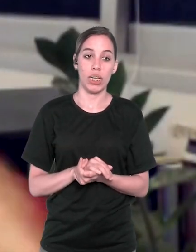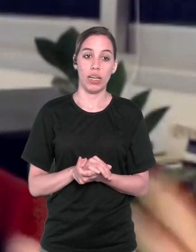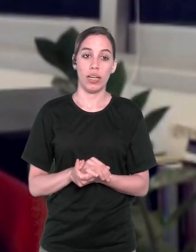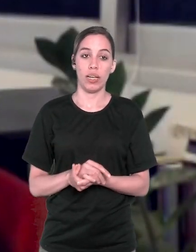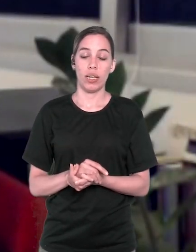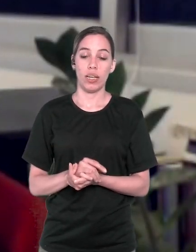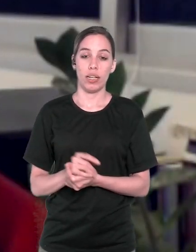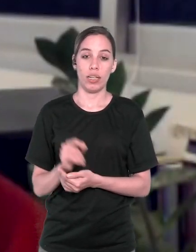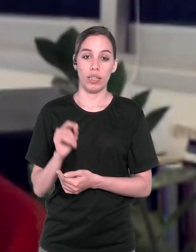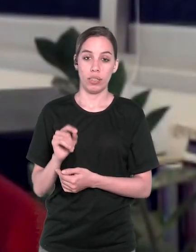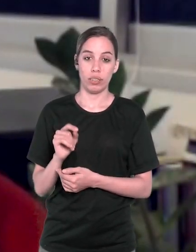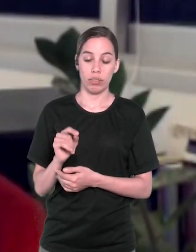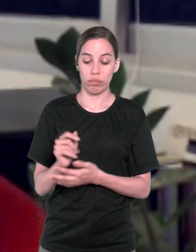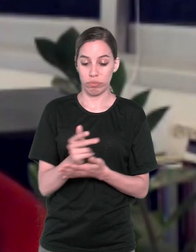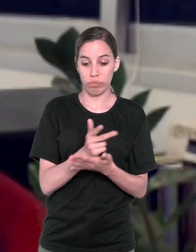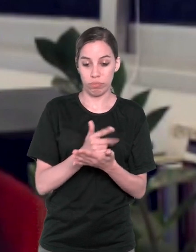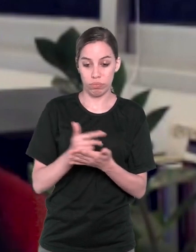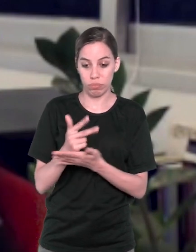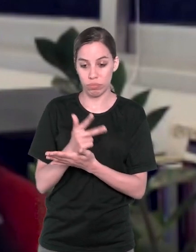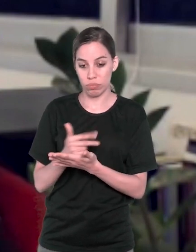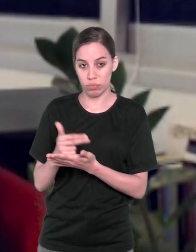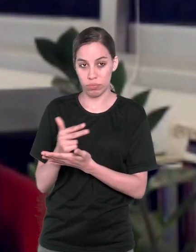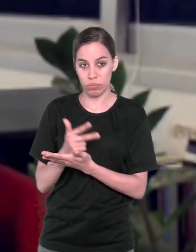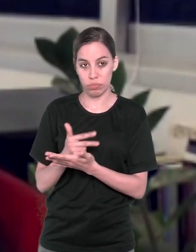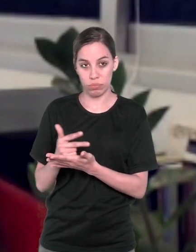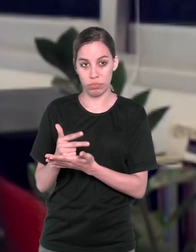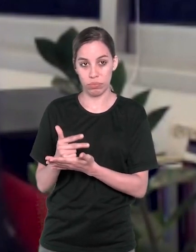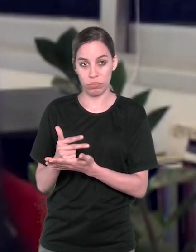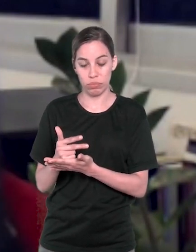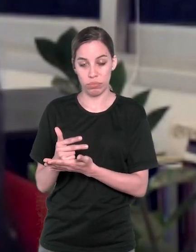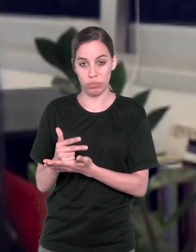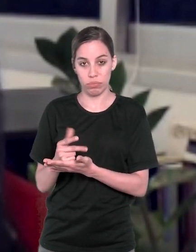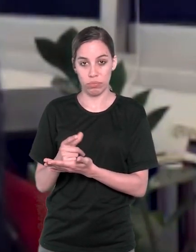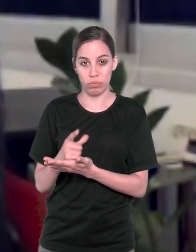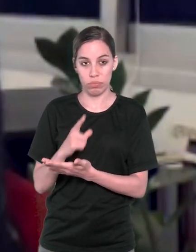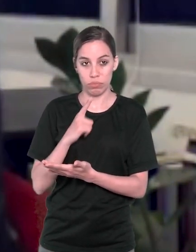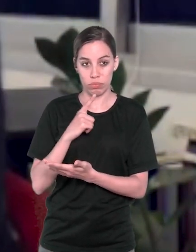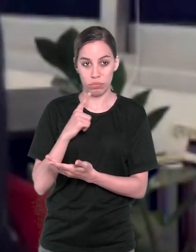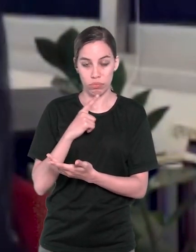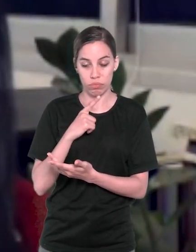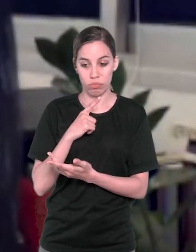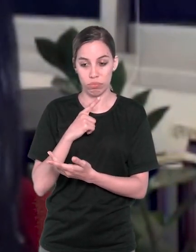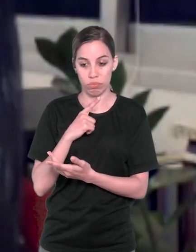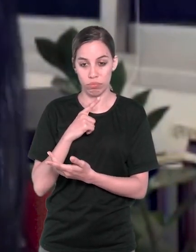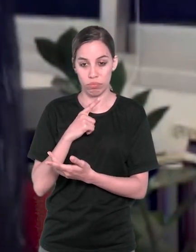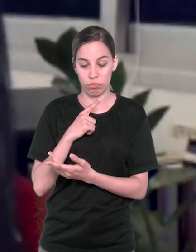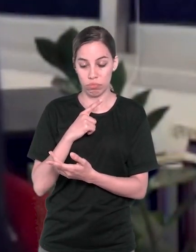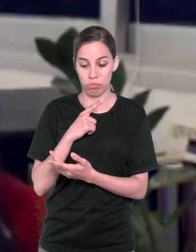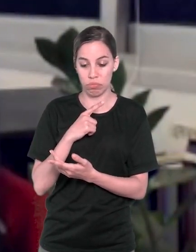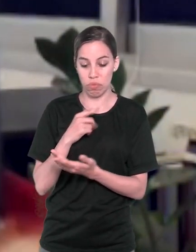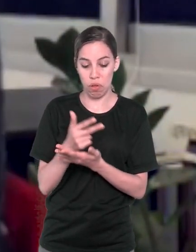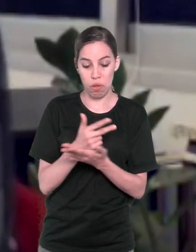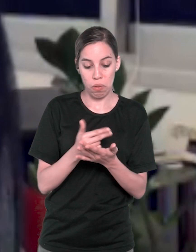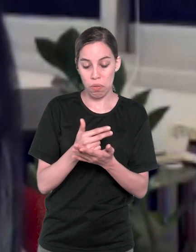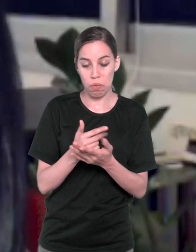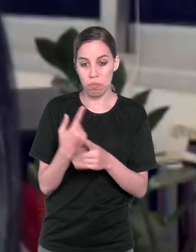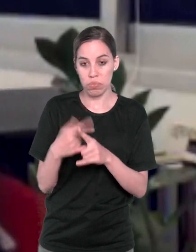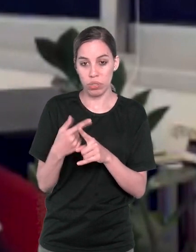E essas ilustrações vieram dessas enciclopédias antigas,